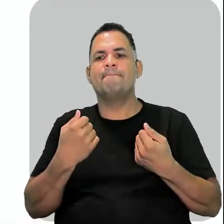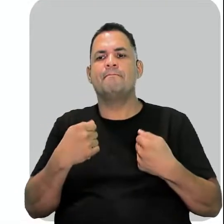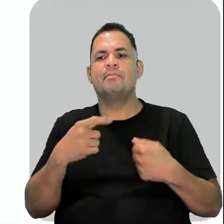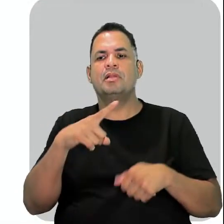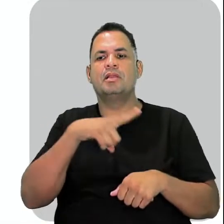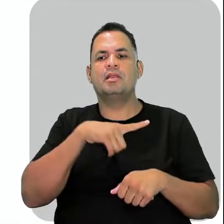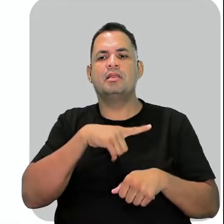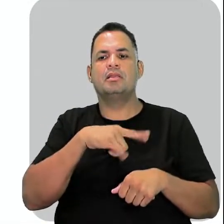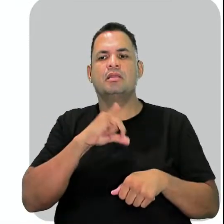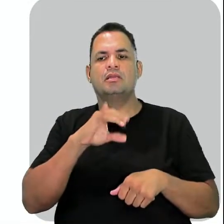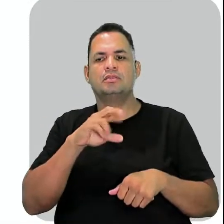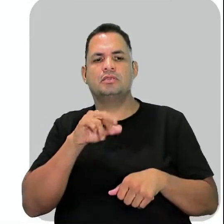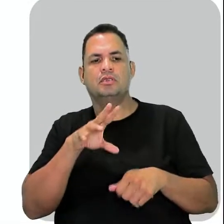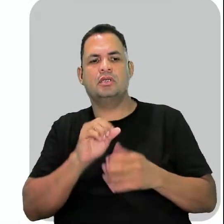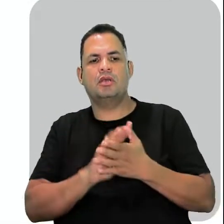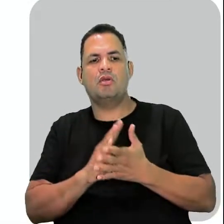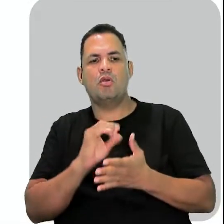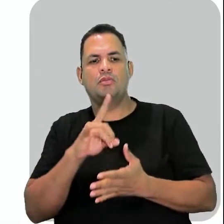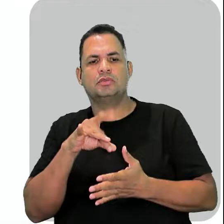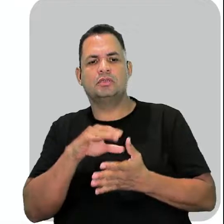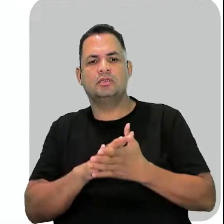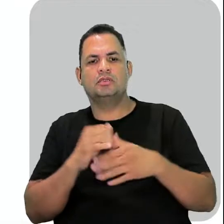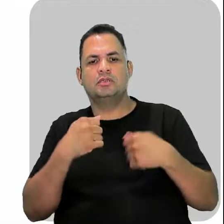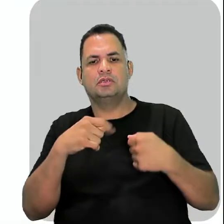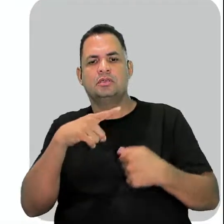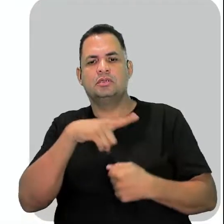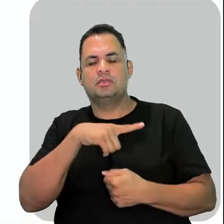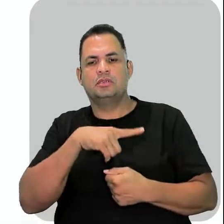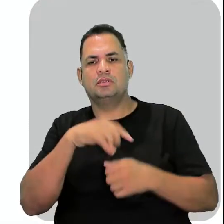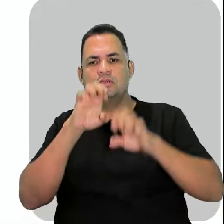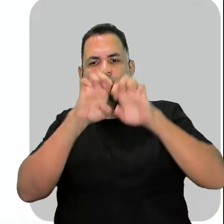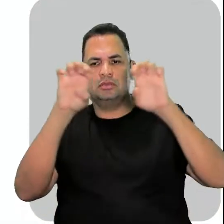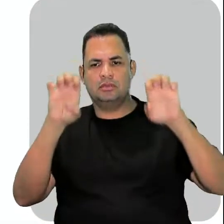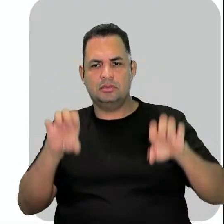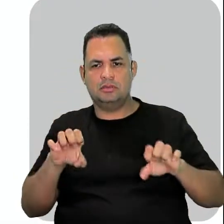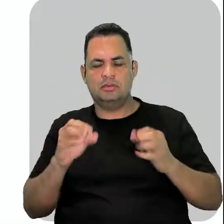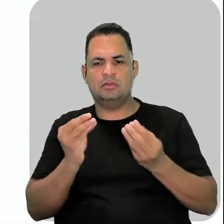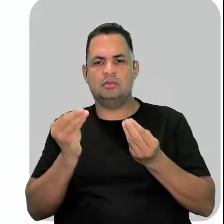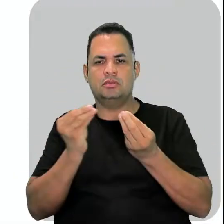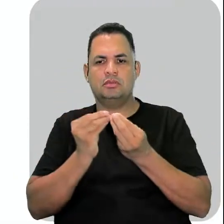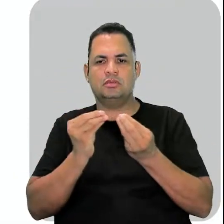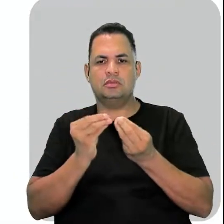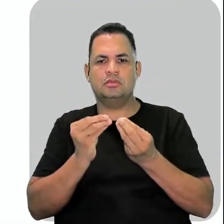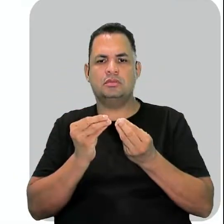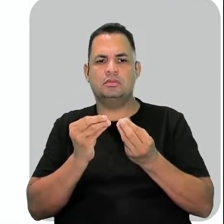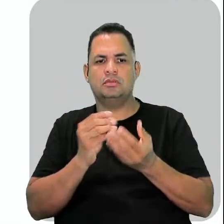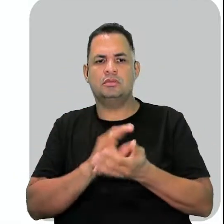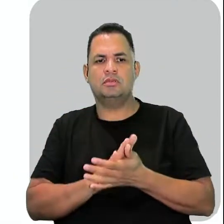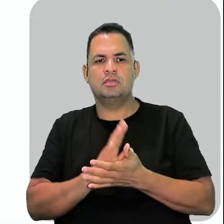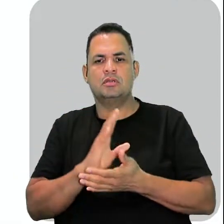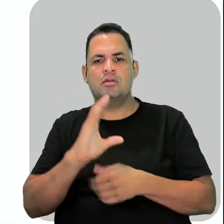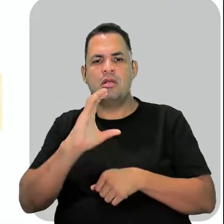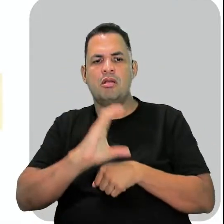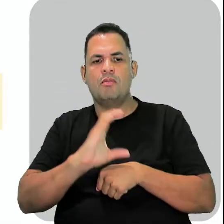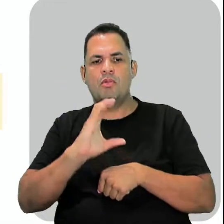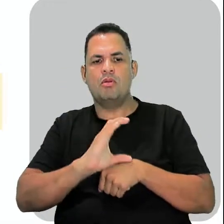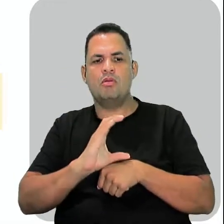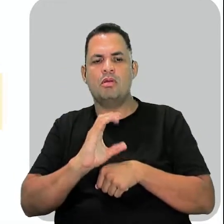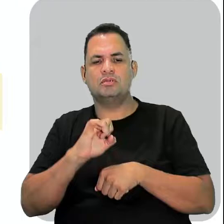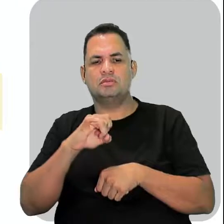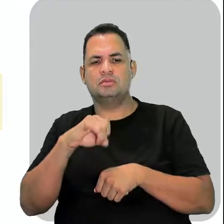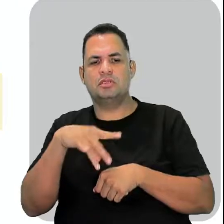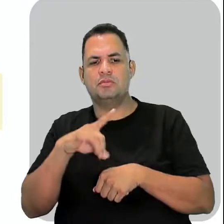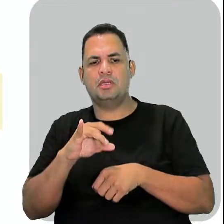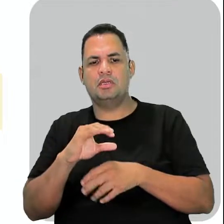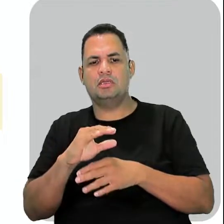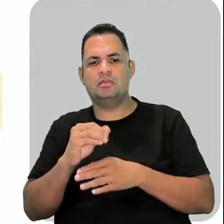exista a isomeria óptica, é necessário a existência de pelo menos um carbono assimétrico, que